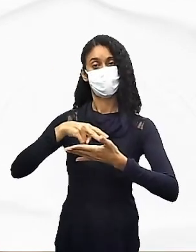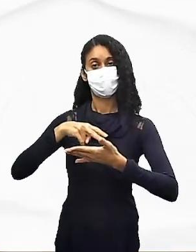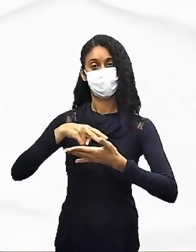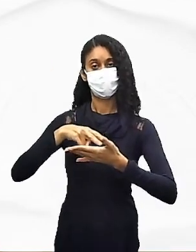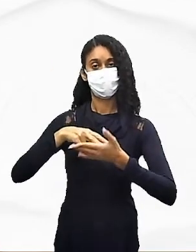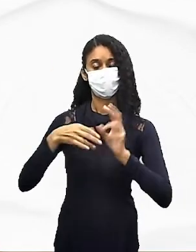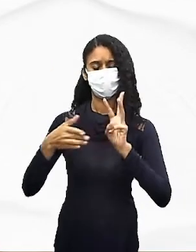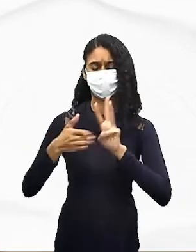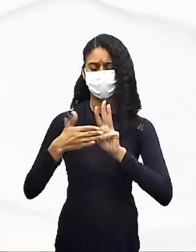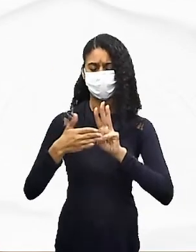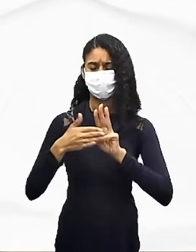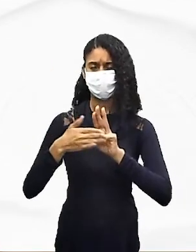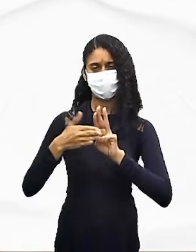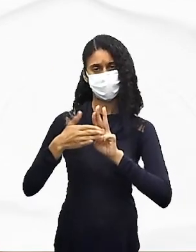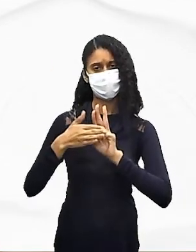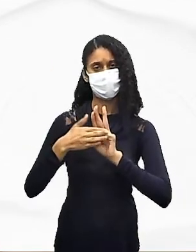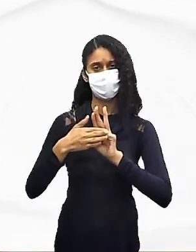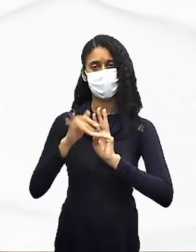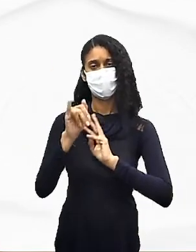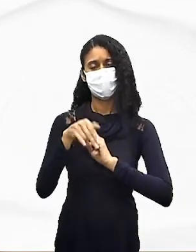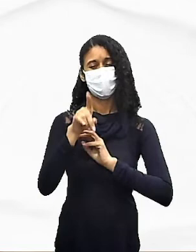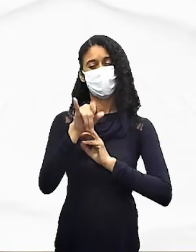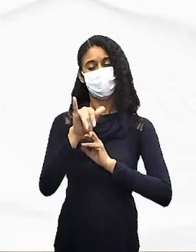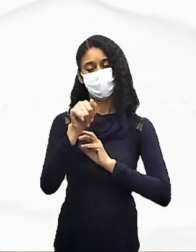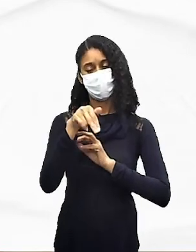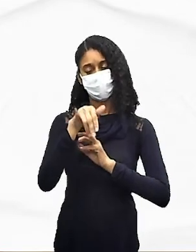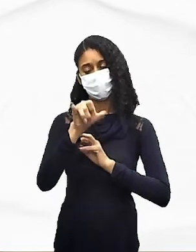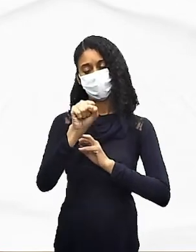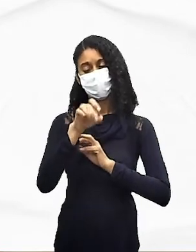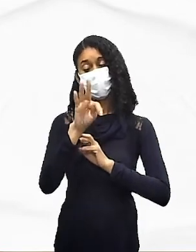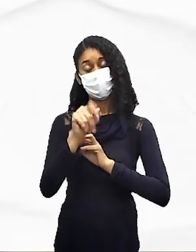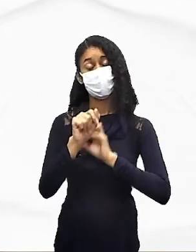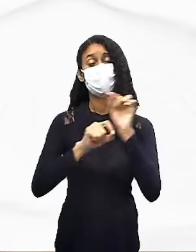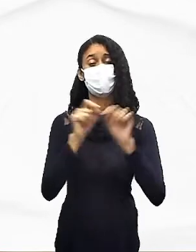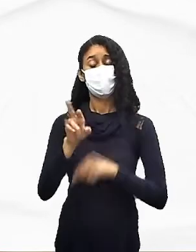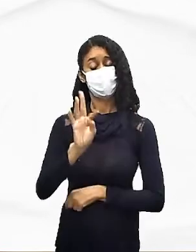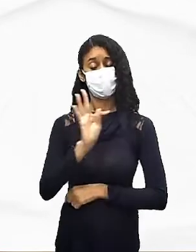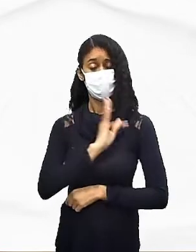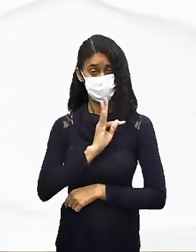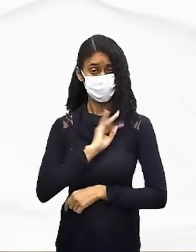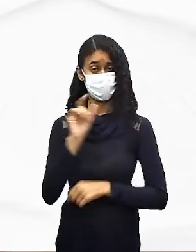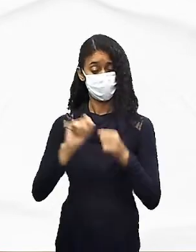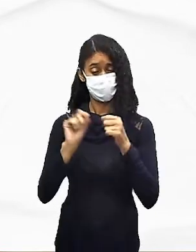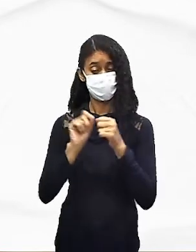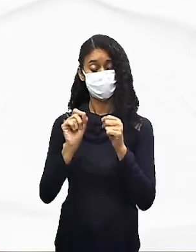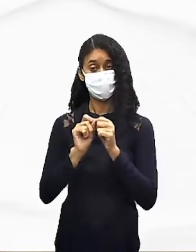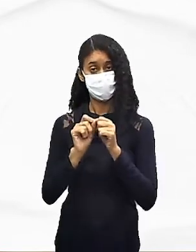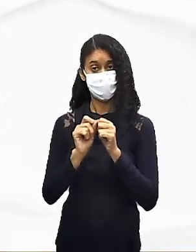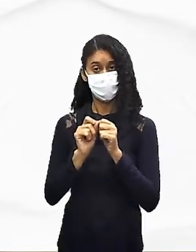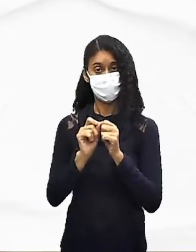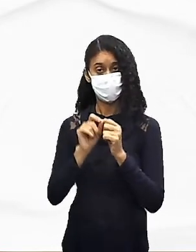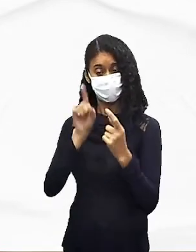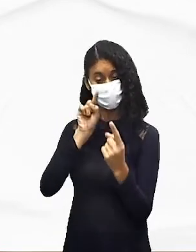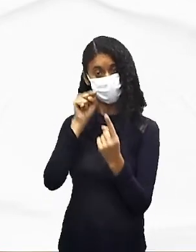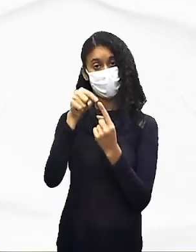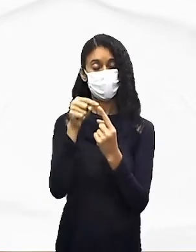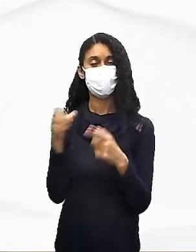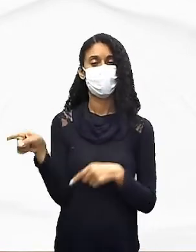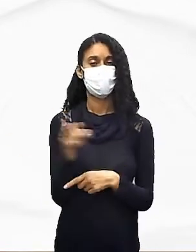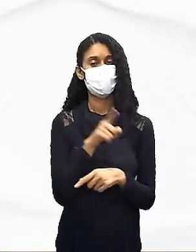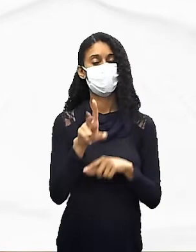era uma casualidade. Isso é técnica. Isso é feito propositalmente para que você, na